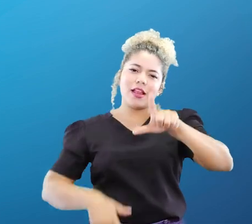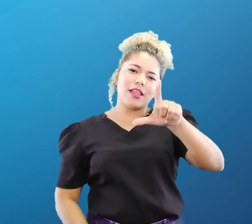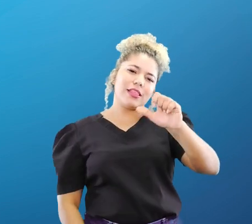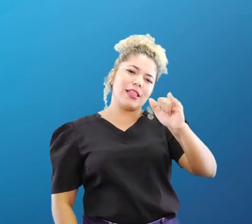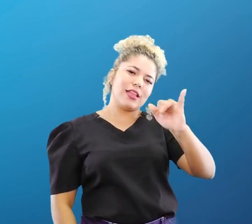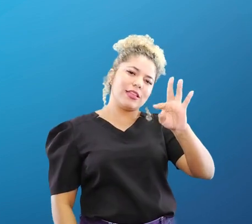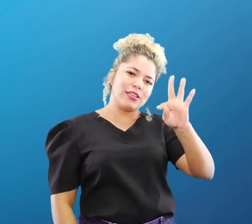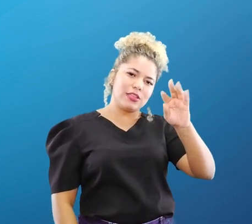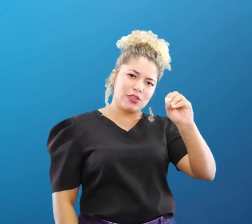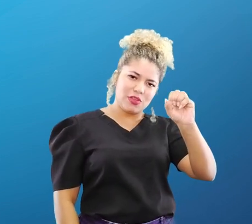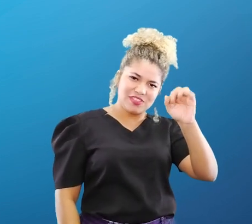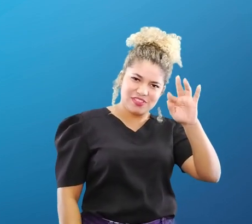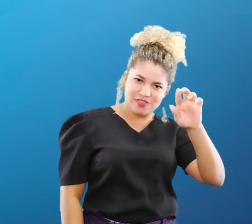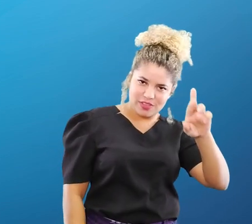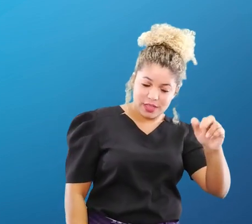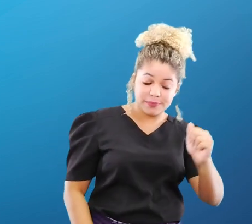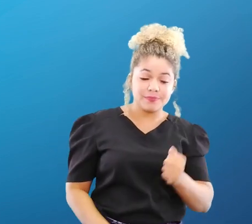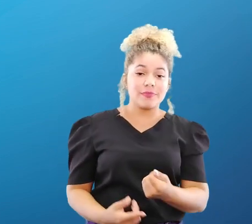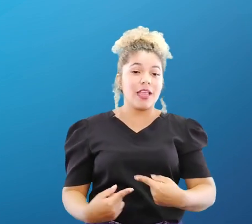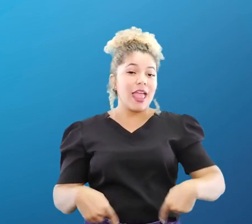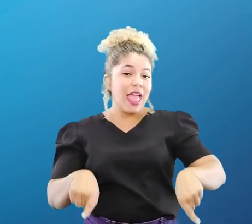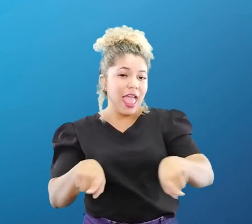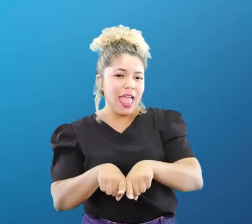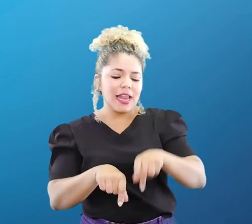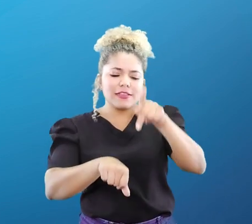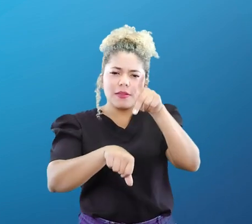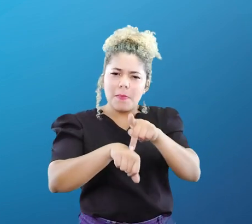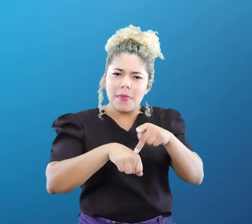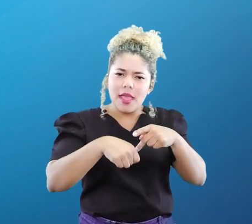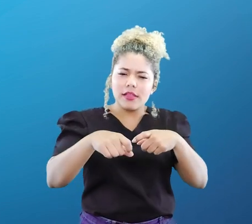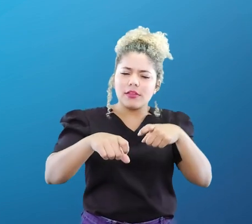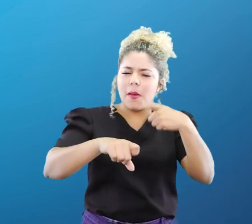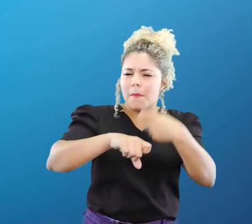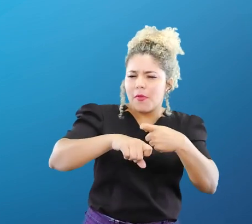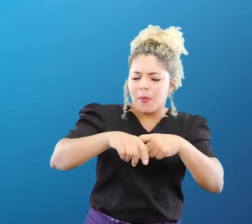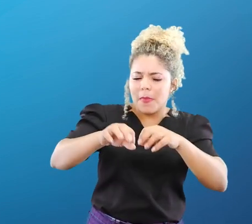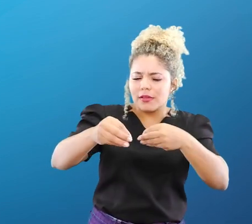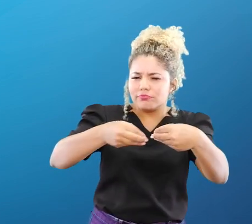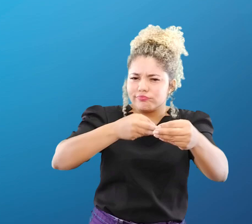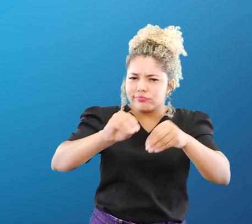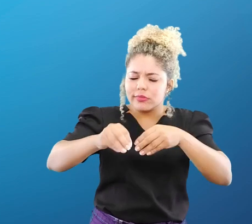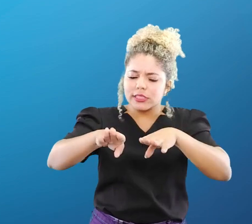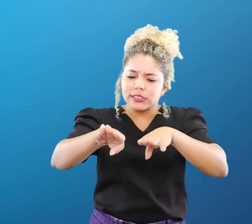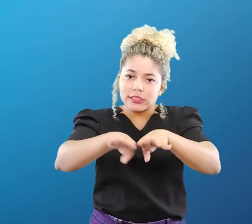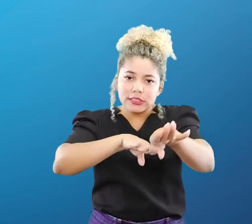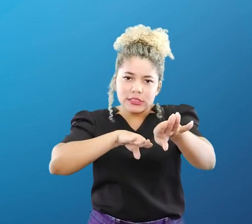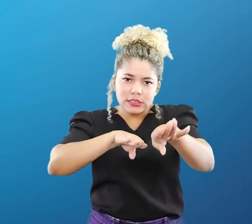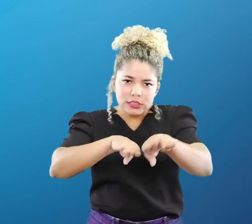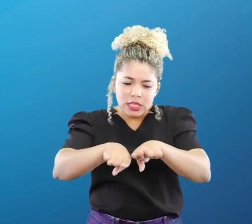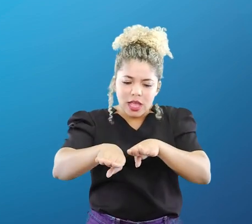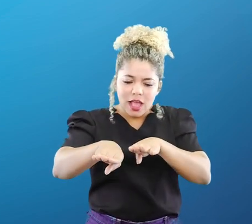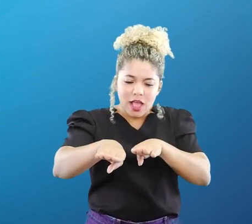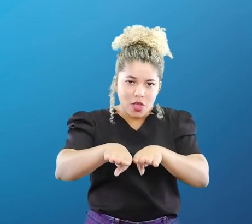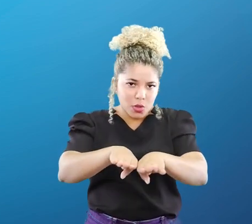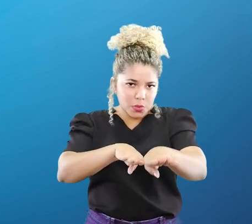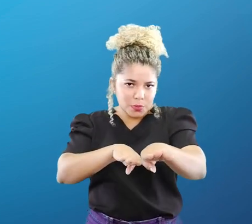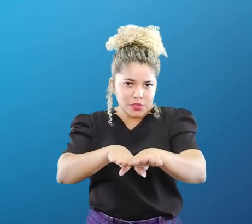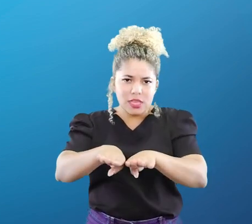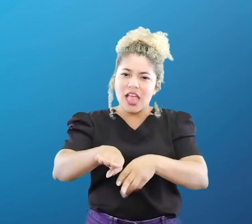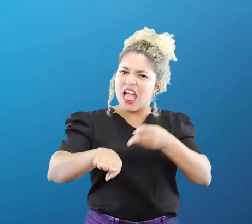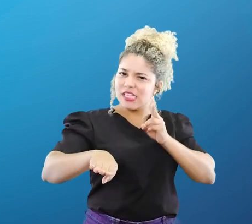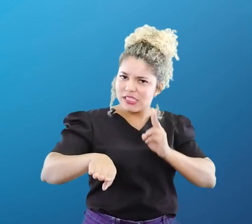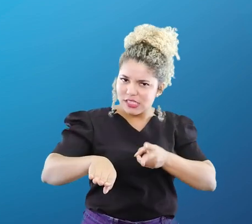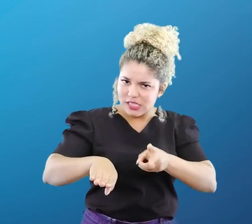litosfera. As placas são blocos semirrígidos que formam a crosta terrestre. O movimento das placas é